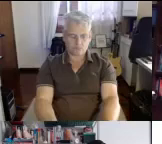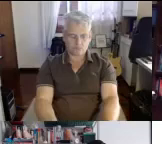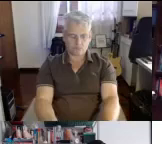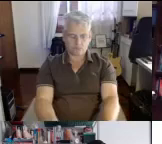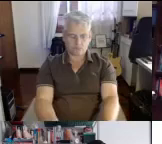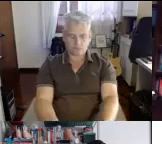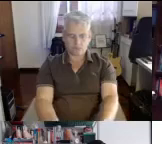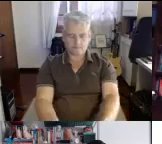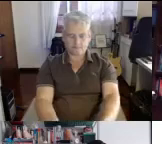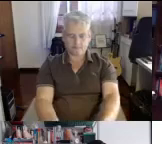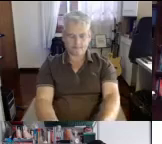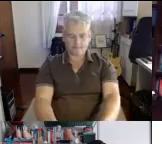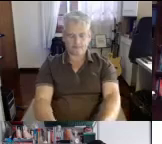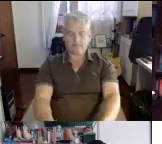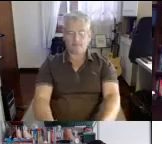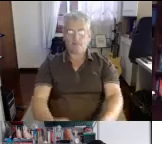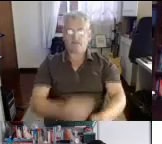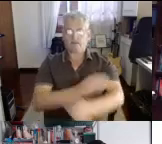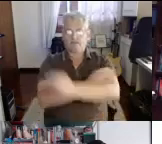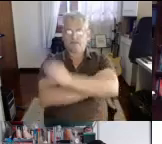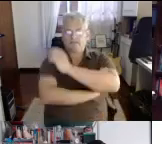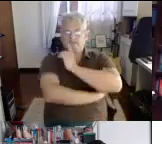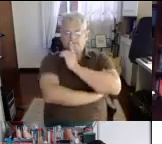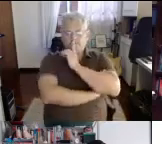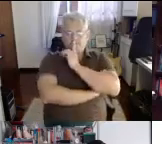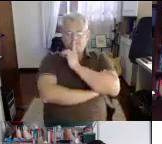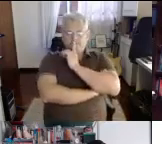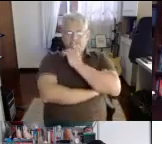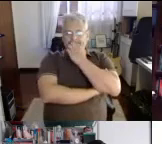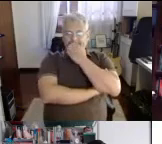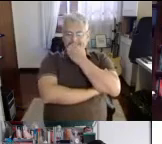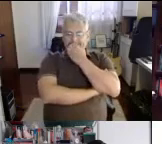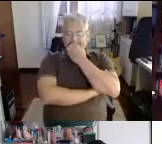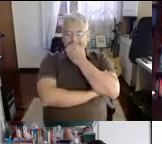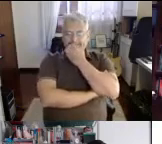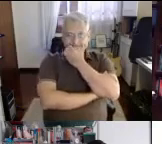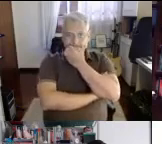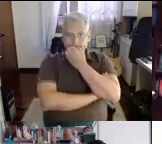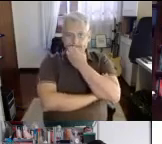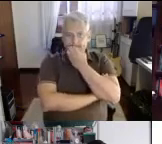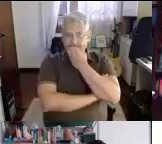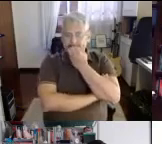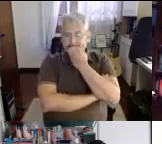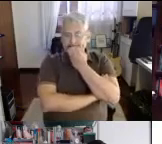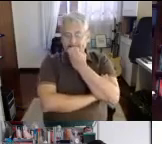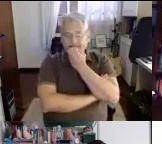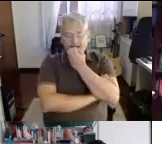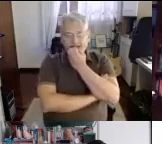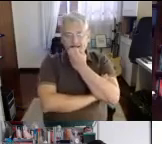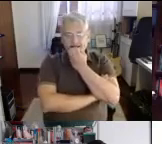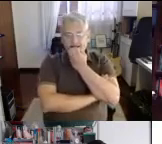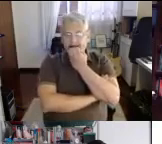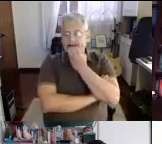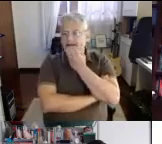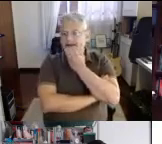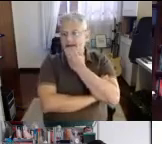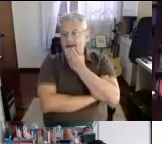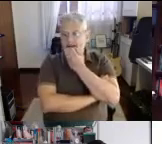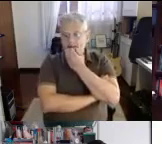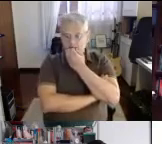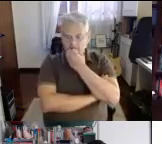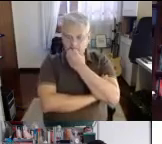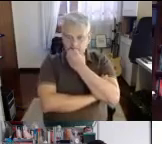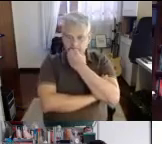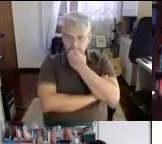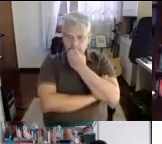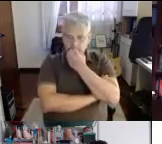casos. Statopoulos e Zhu, em particular, observaram que o menor impacto provocado por essas projeções verticais